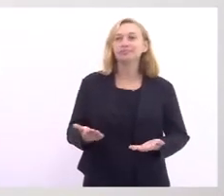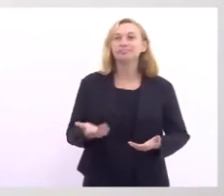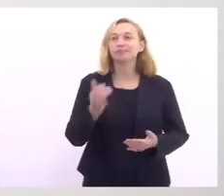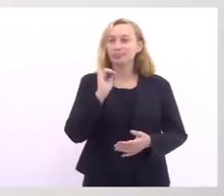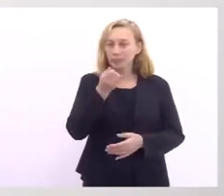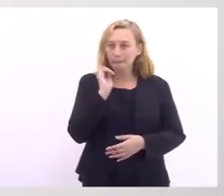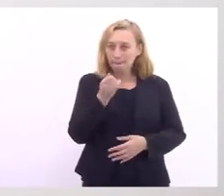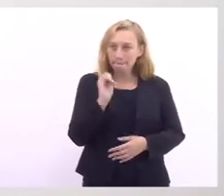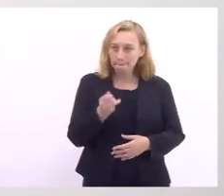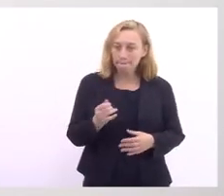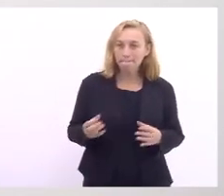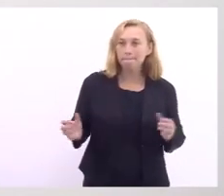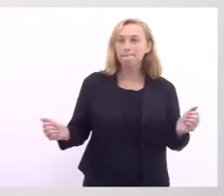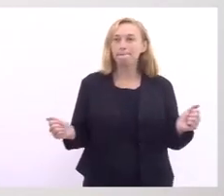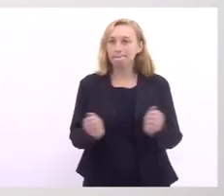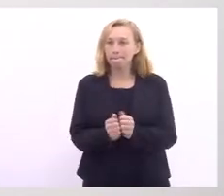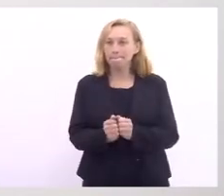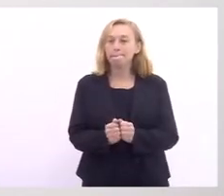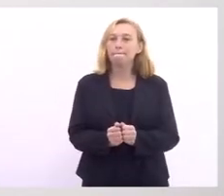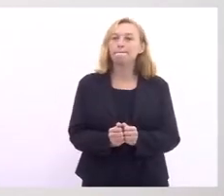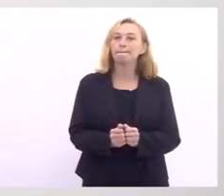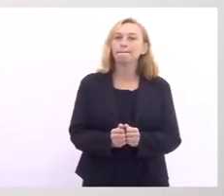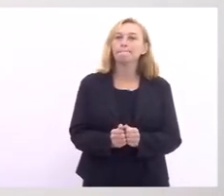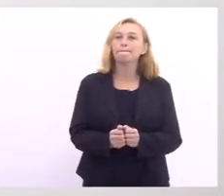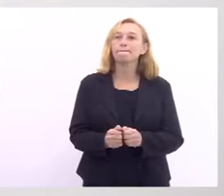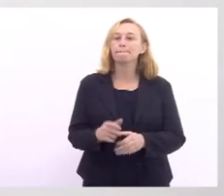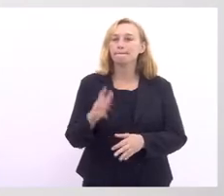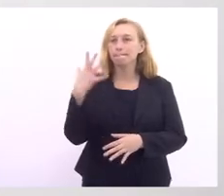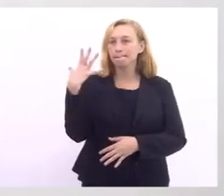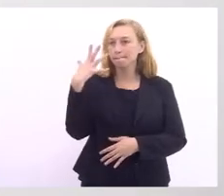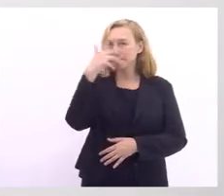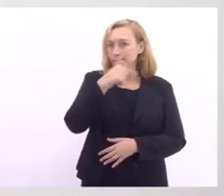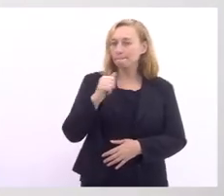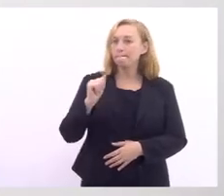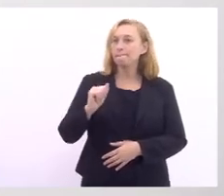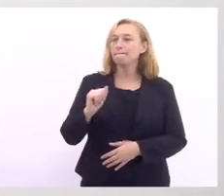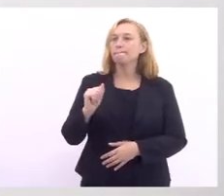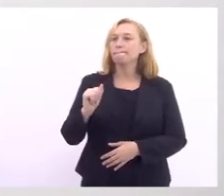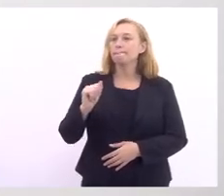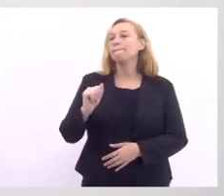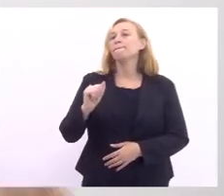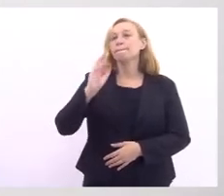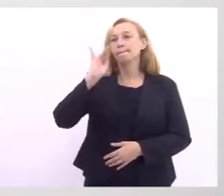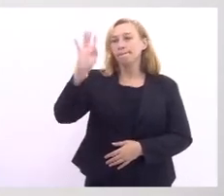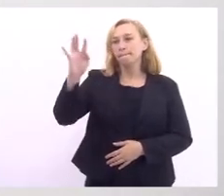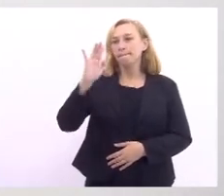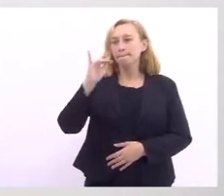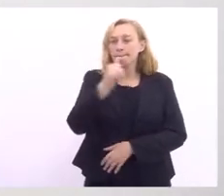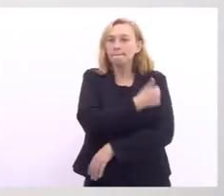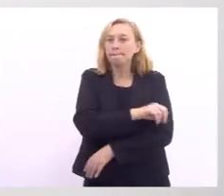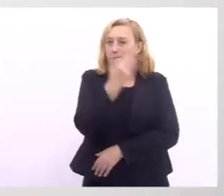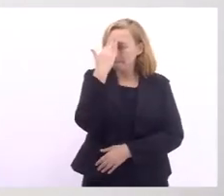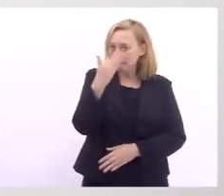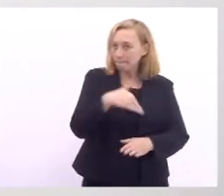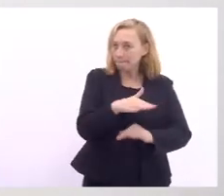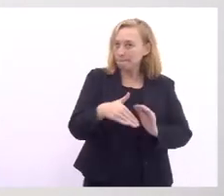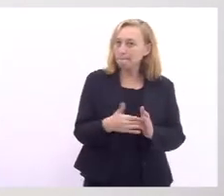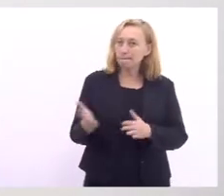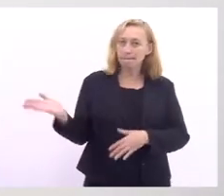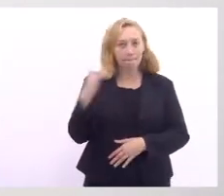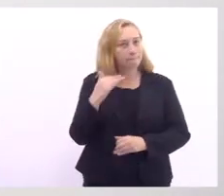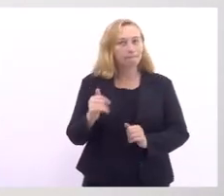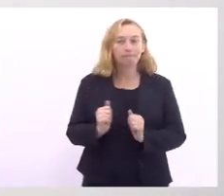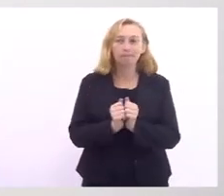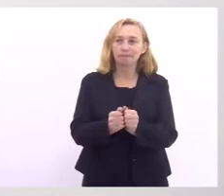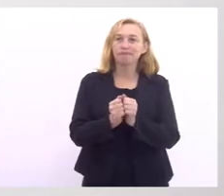dessas narrativas e desse engajamento projetando esse rio que a gente sonha então eu quero muito agradecer a todo mundo enfim dizer vamos